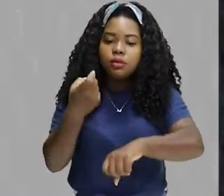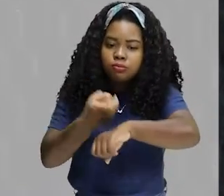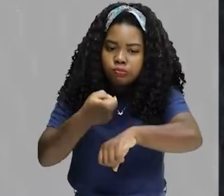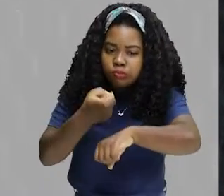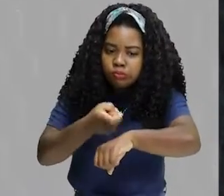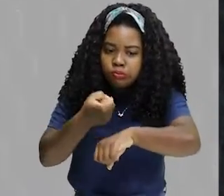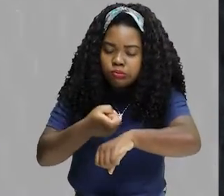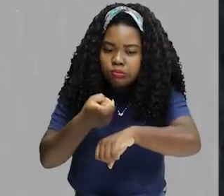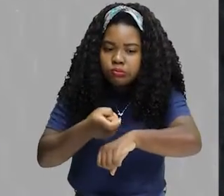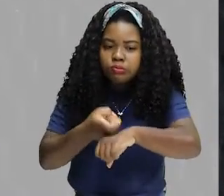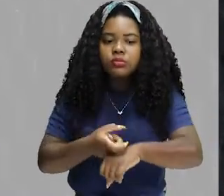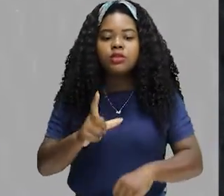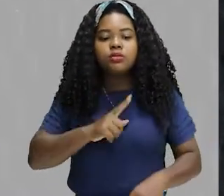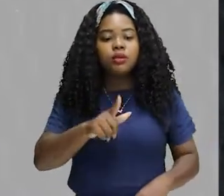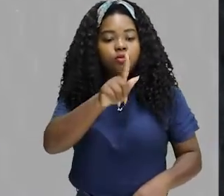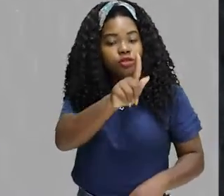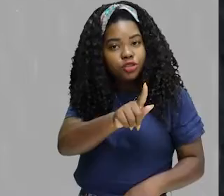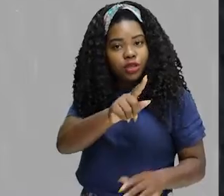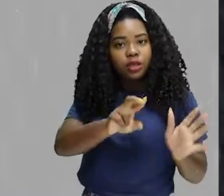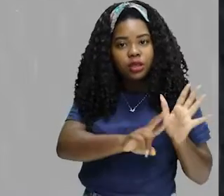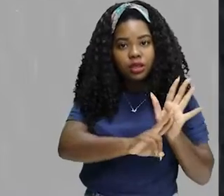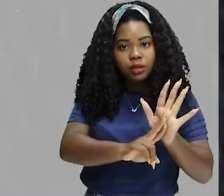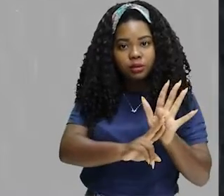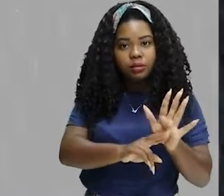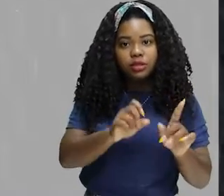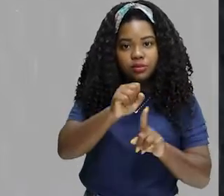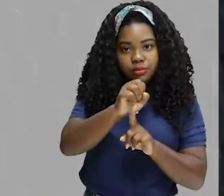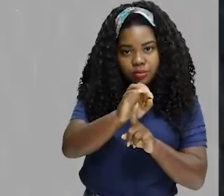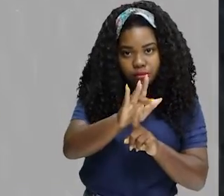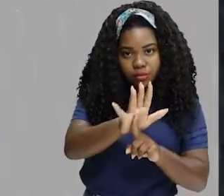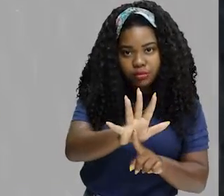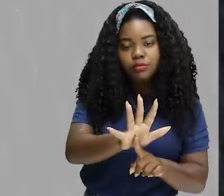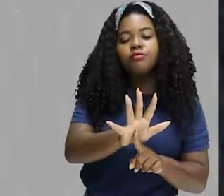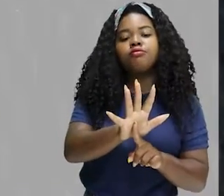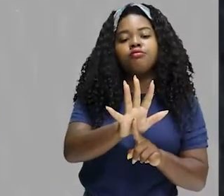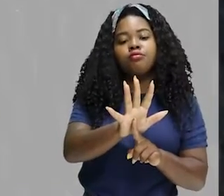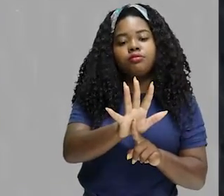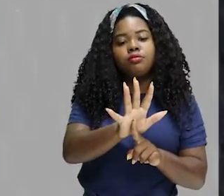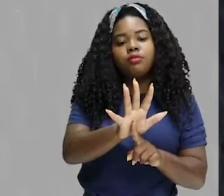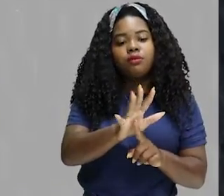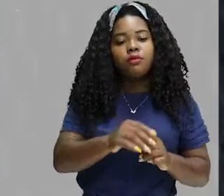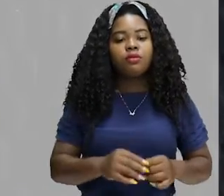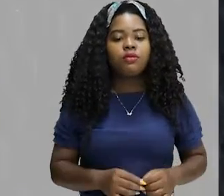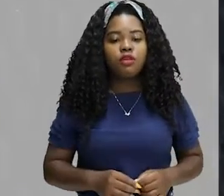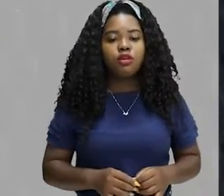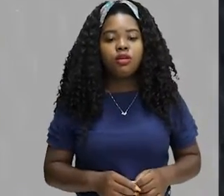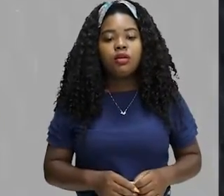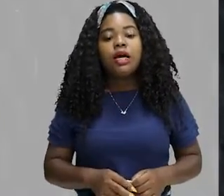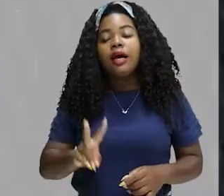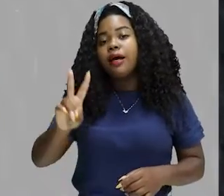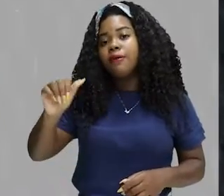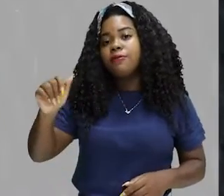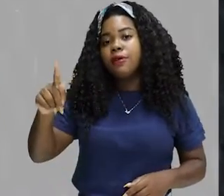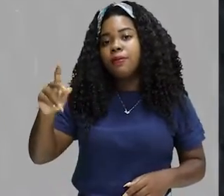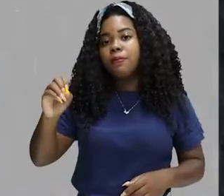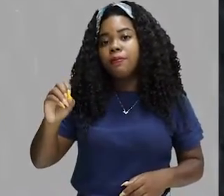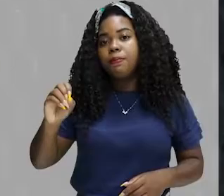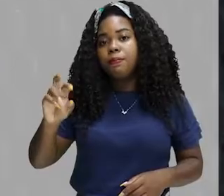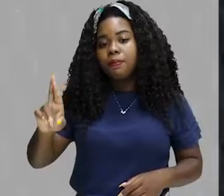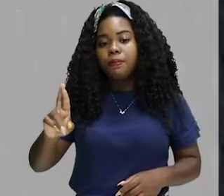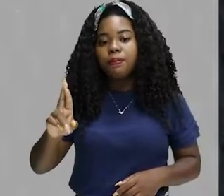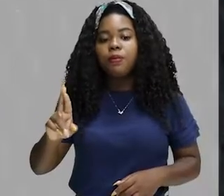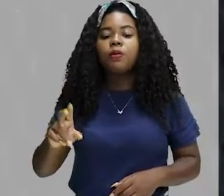gasoso, V, o vapor, né? Vapor d'água. Geralmente, quando é água, a gente coloca o V de vapor d'água. L